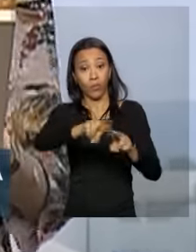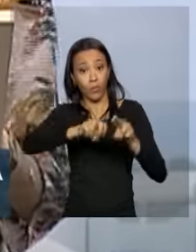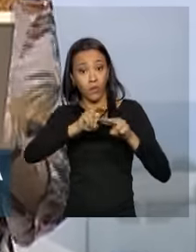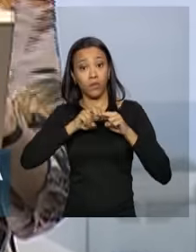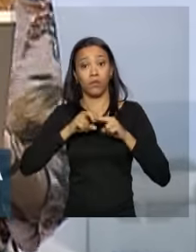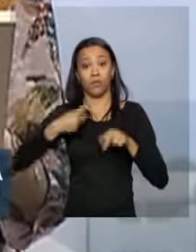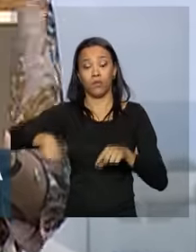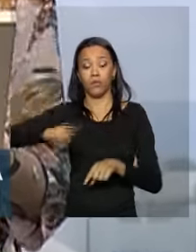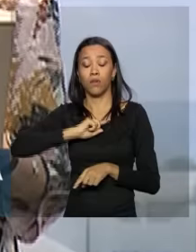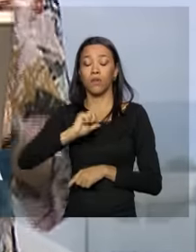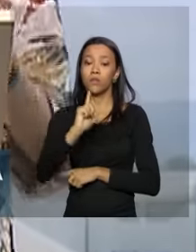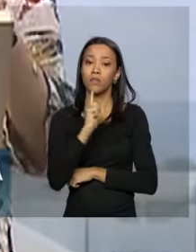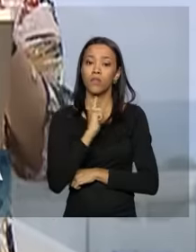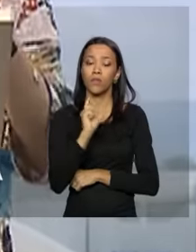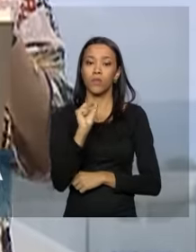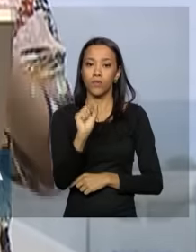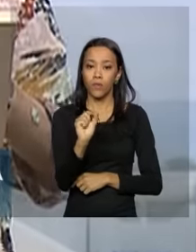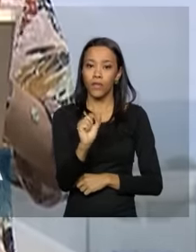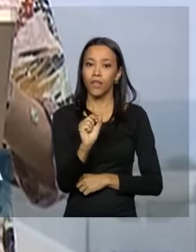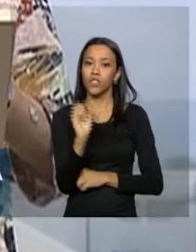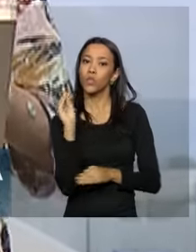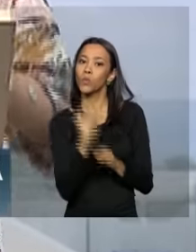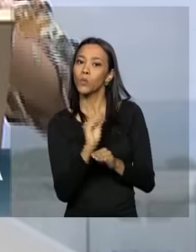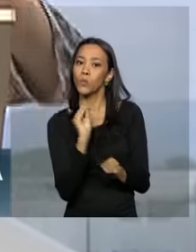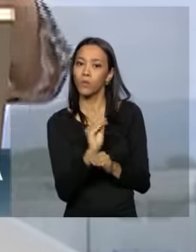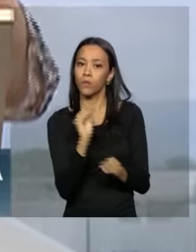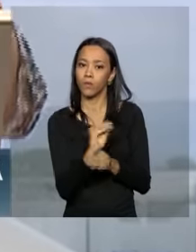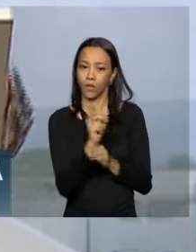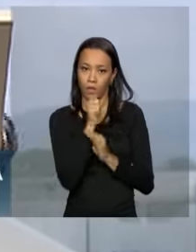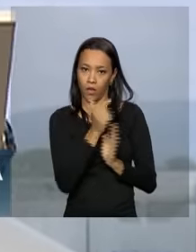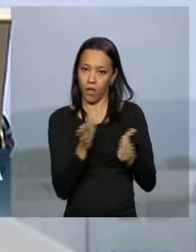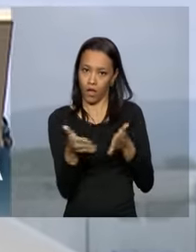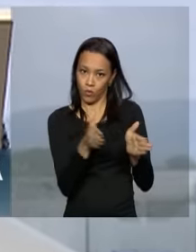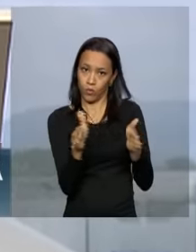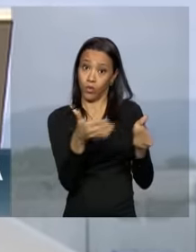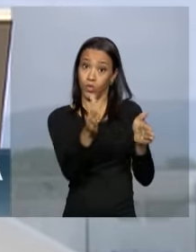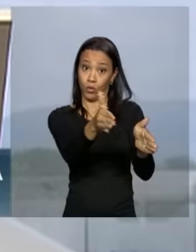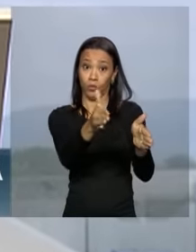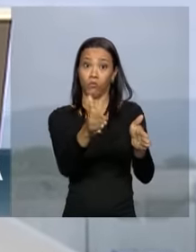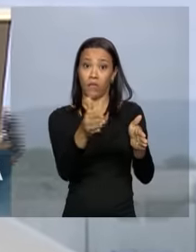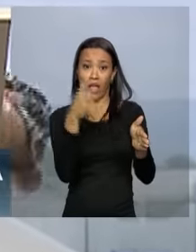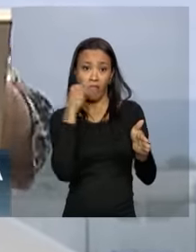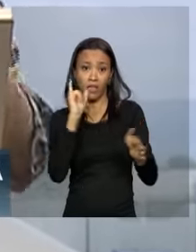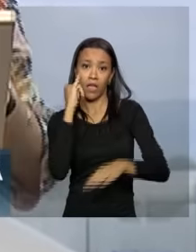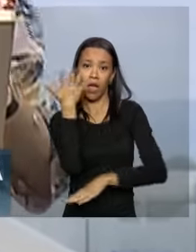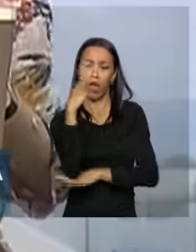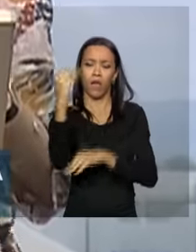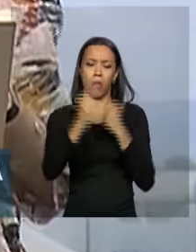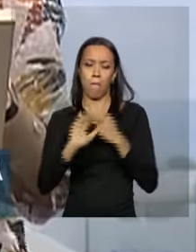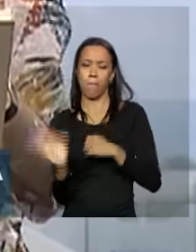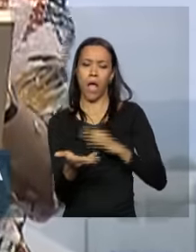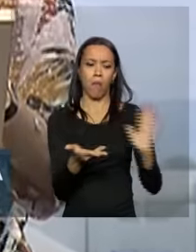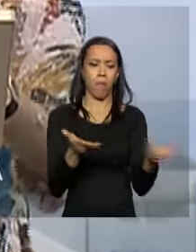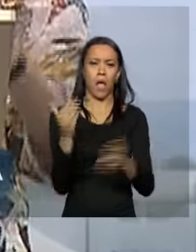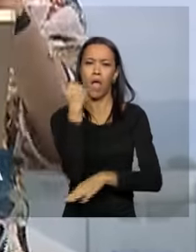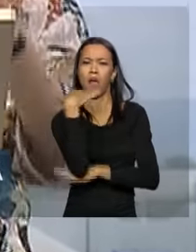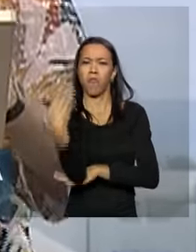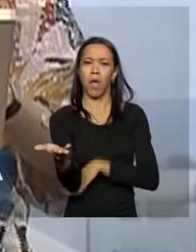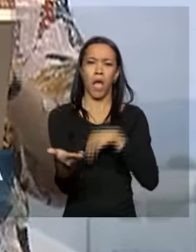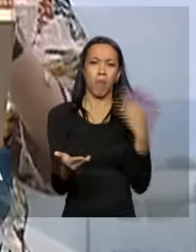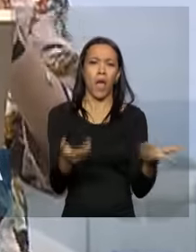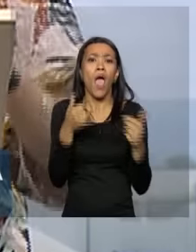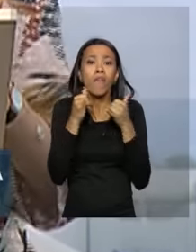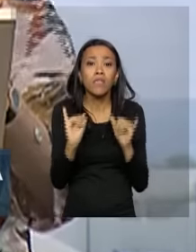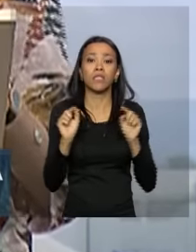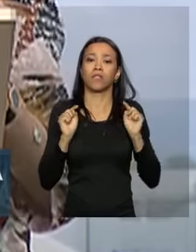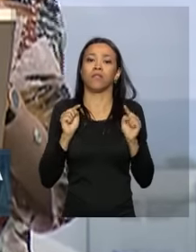a gente tem de preservar as nascentes do rio, a gente tem de combater de